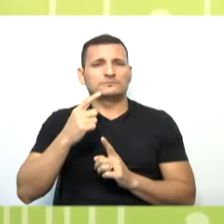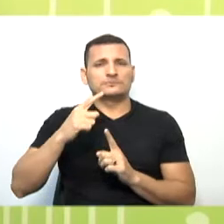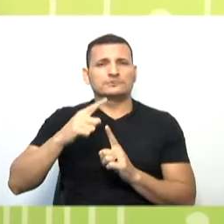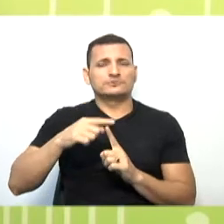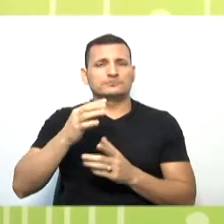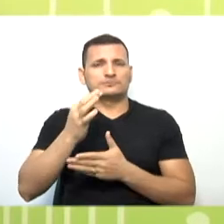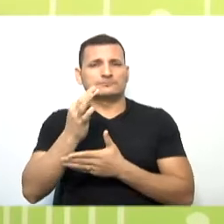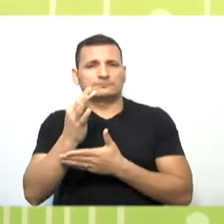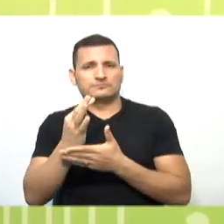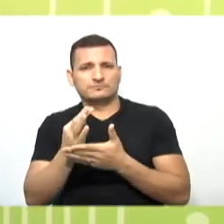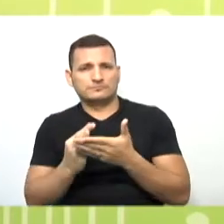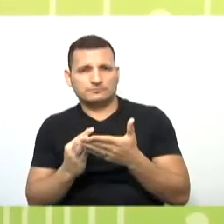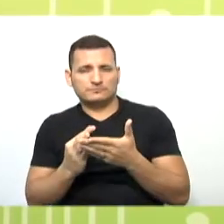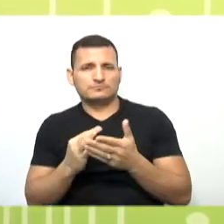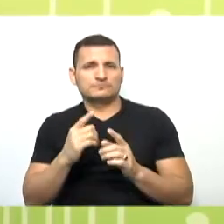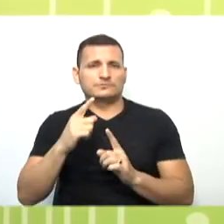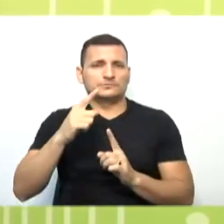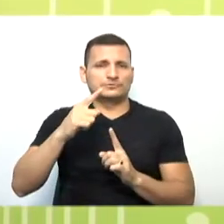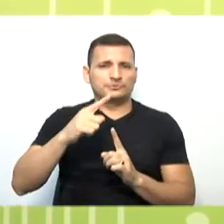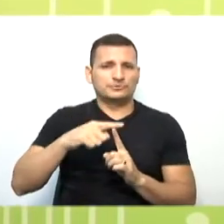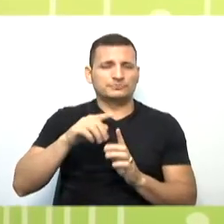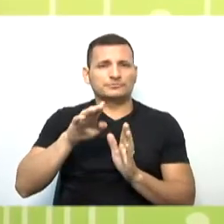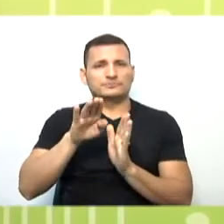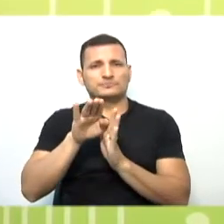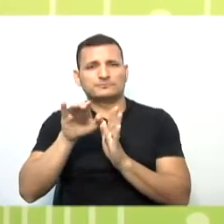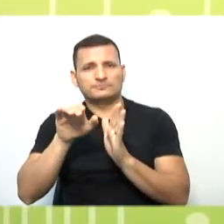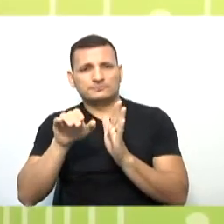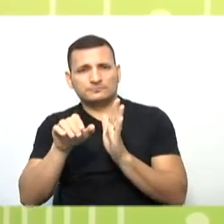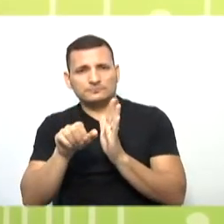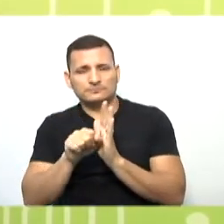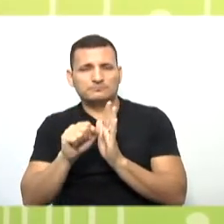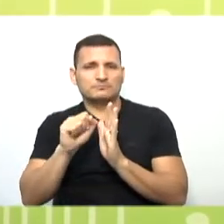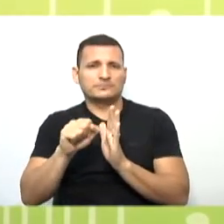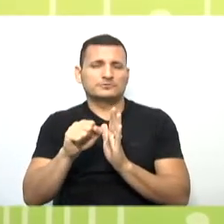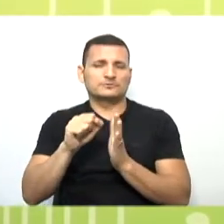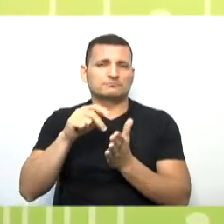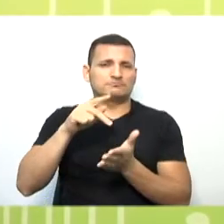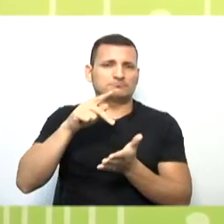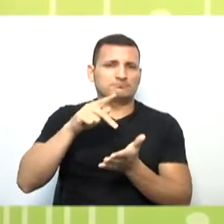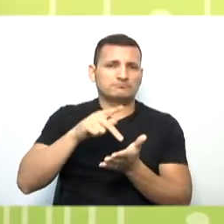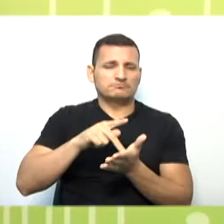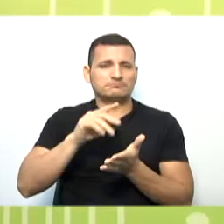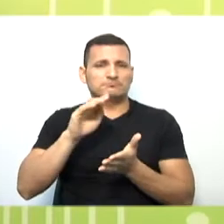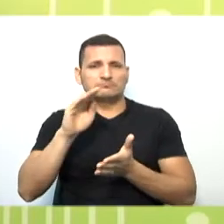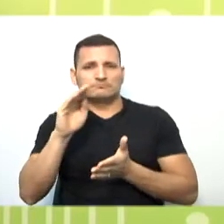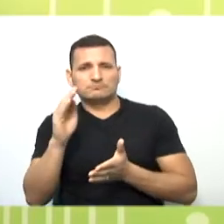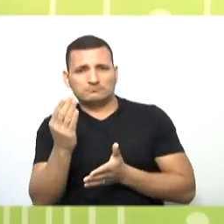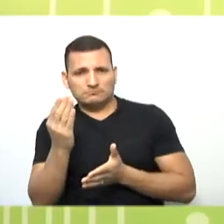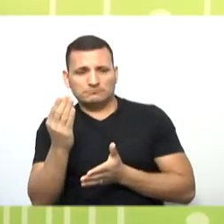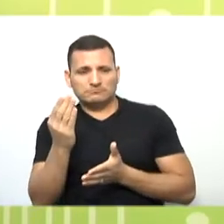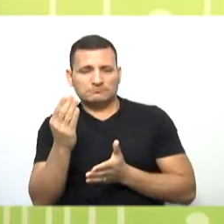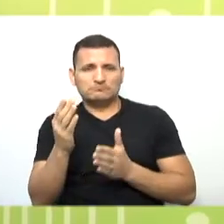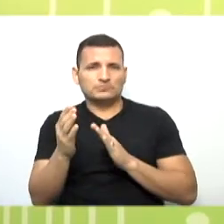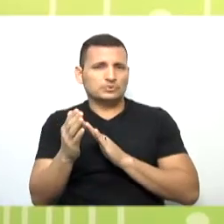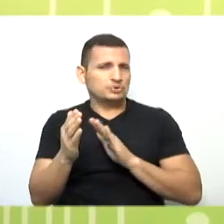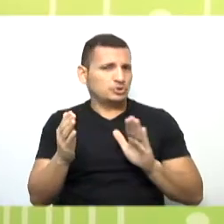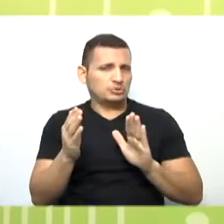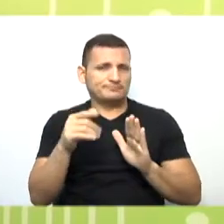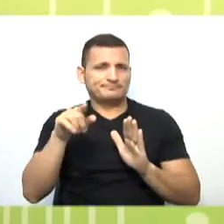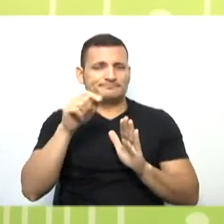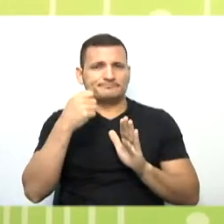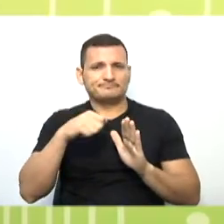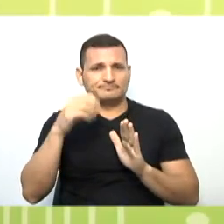de texto, pode ser do tipo de símbolos, pode ser verdadeiro ou falso. Isso é só isso que vocês